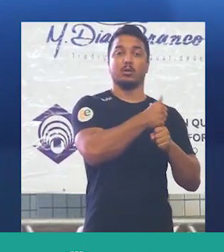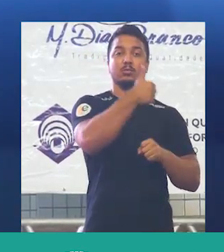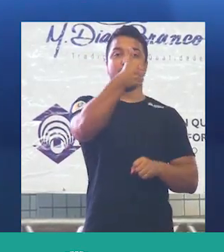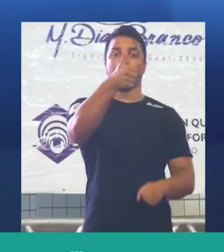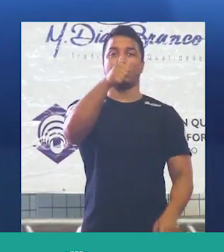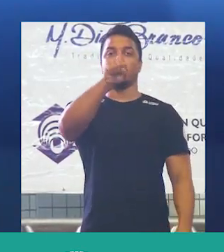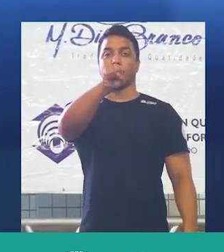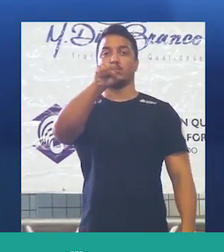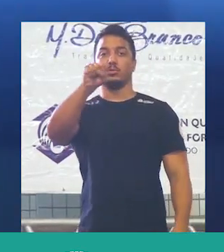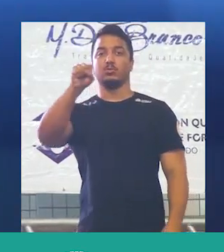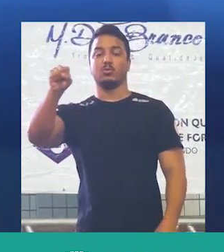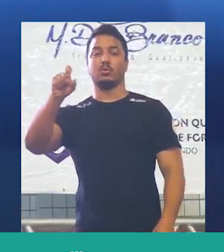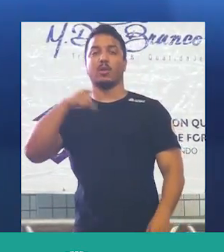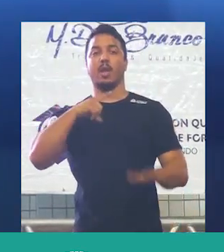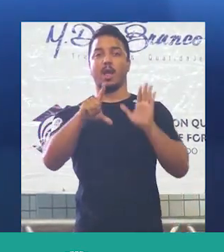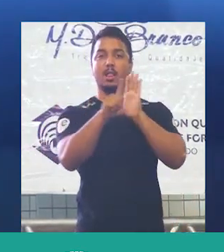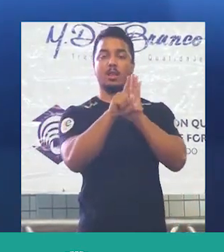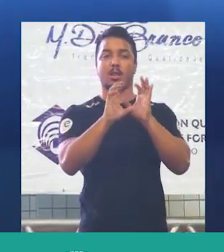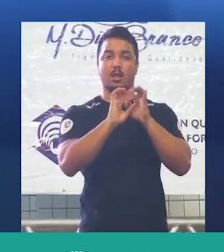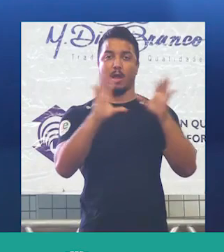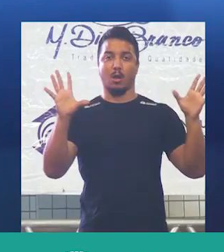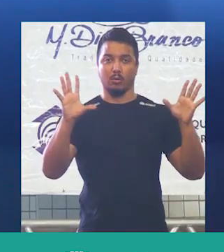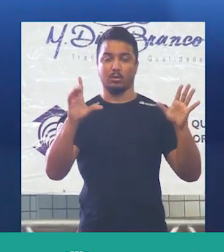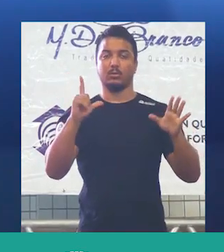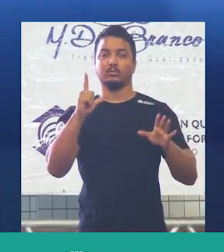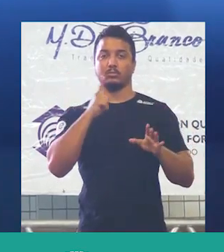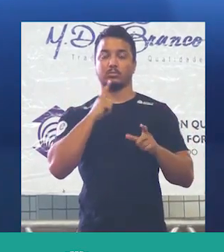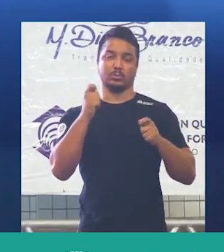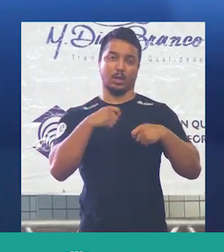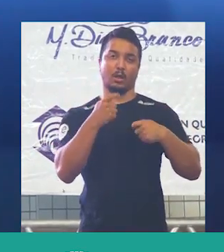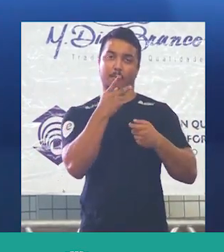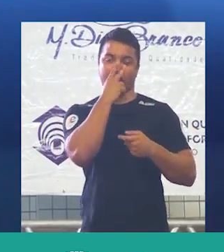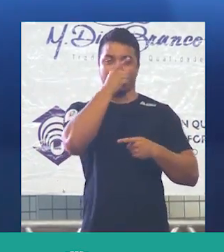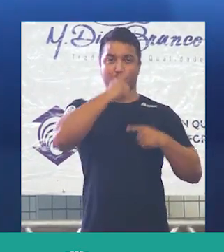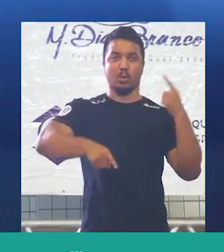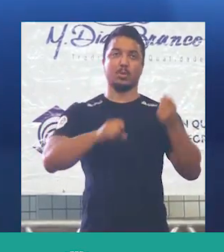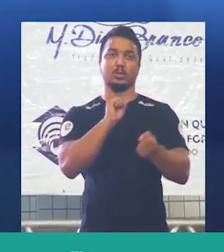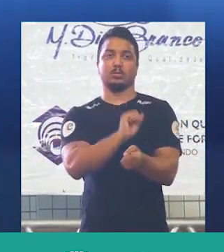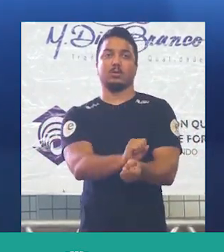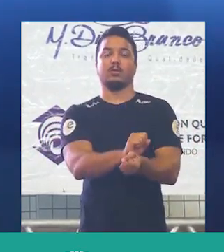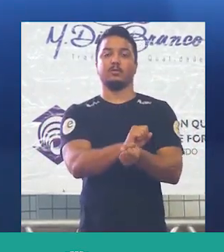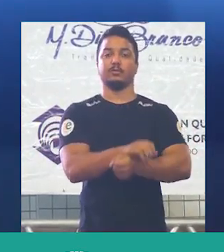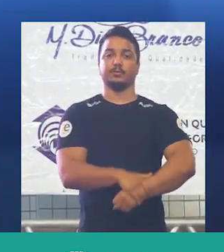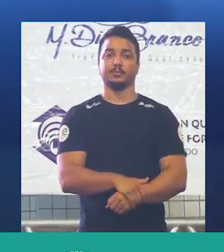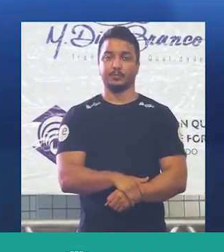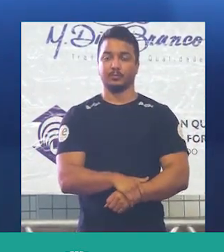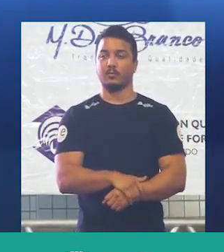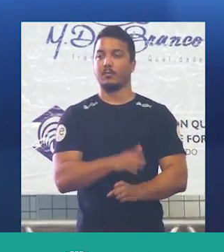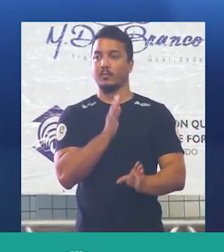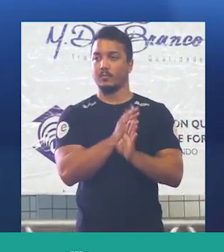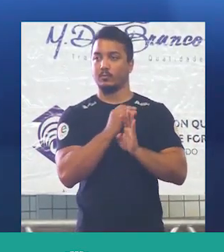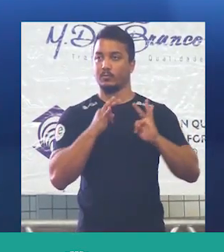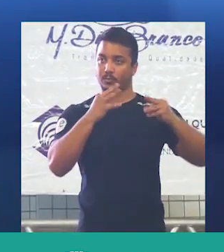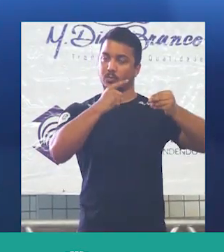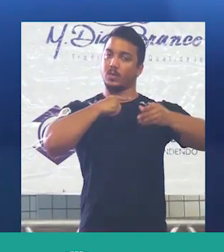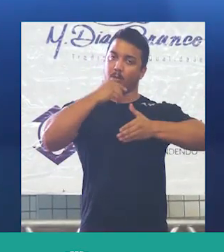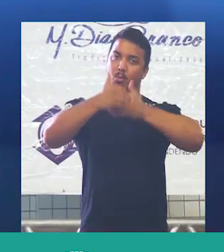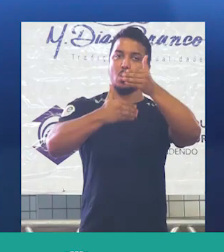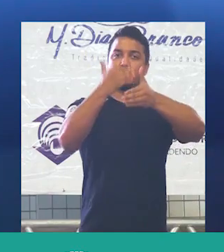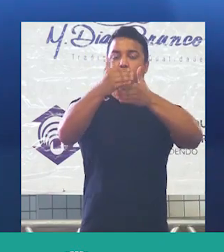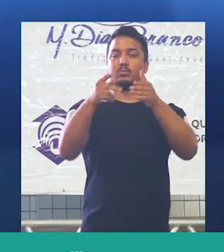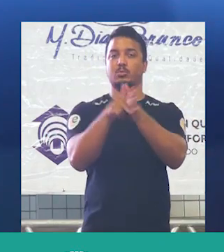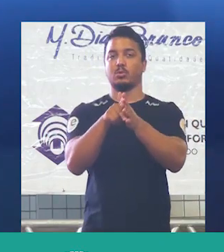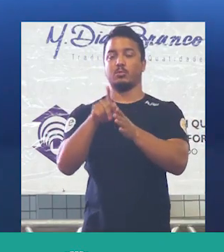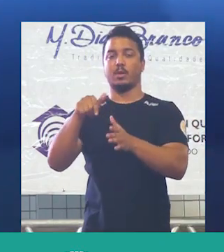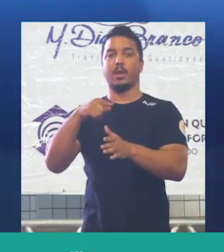1888, nós tivemos a Lei Áurea proibindo a escravidão no Brasil, muito mais sendo um desfecho de todo um processo que